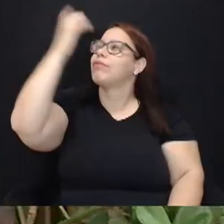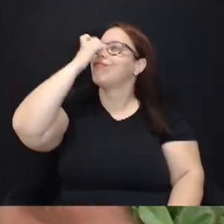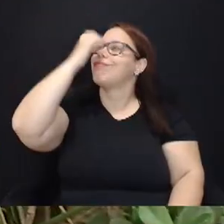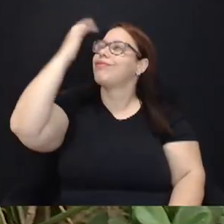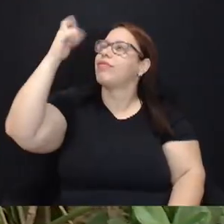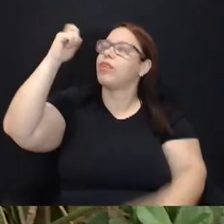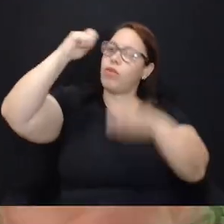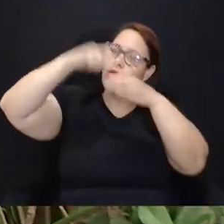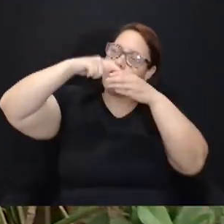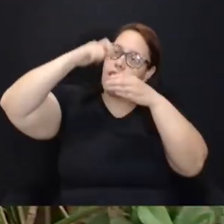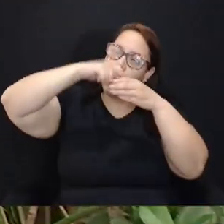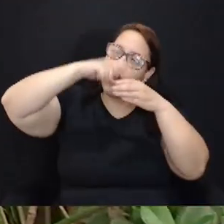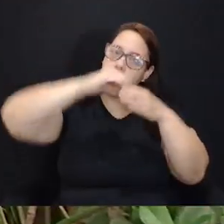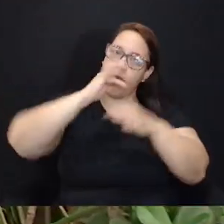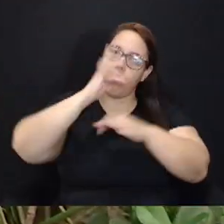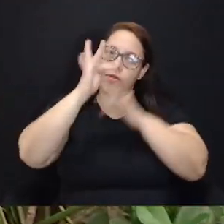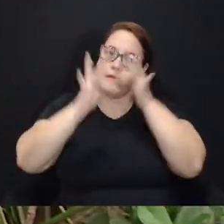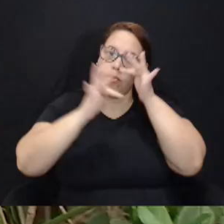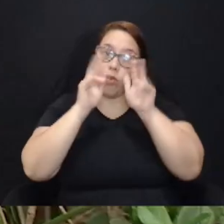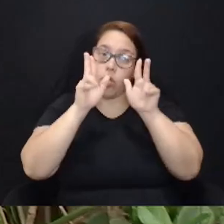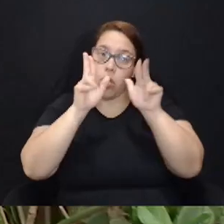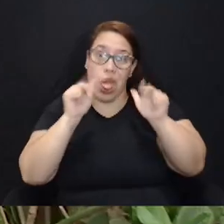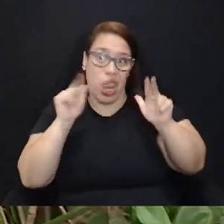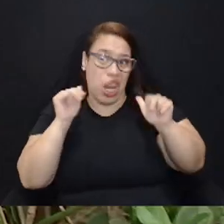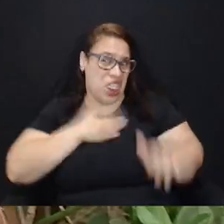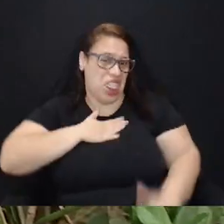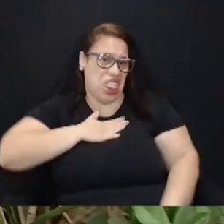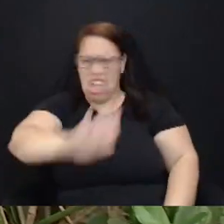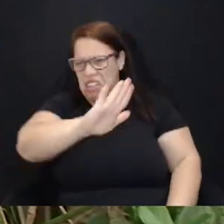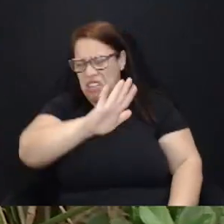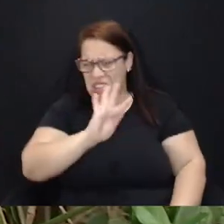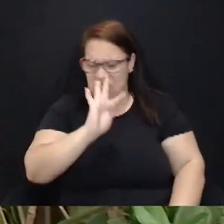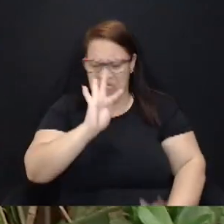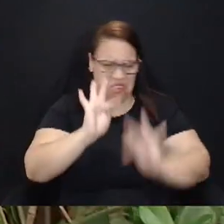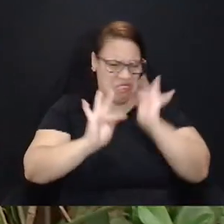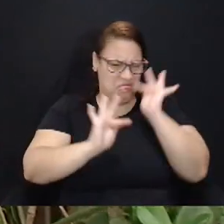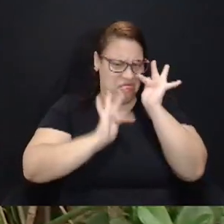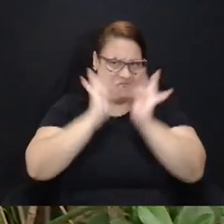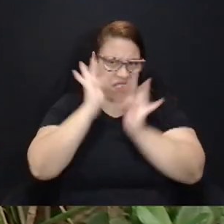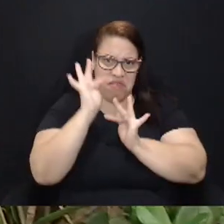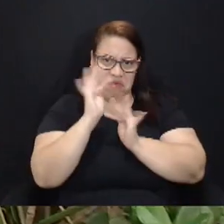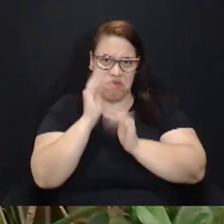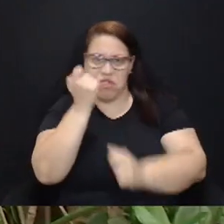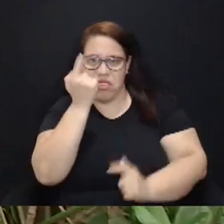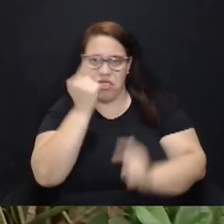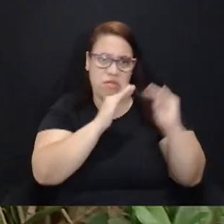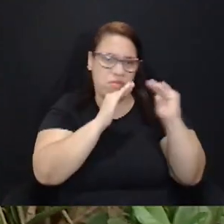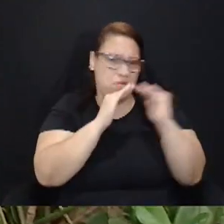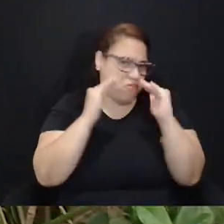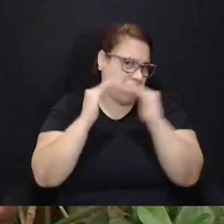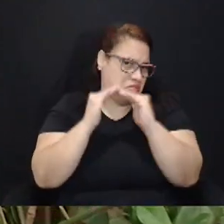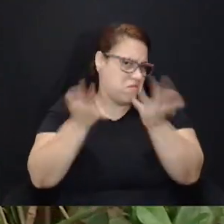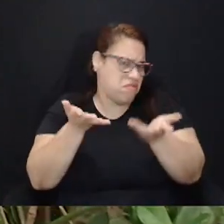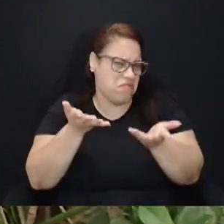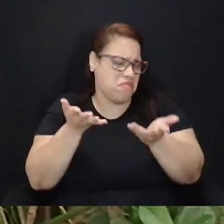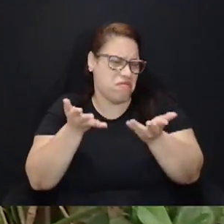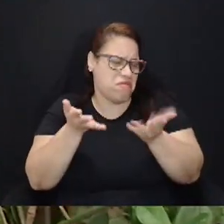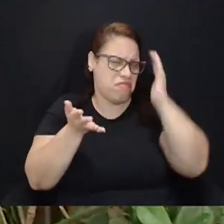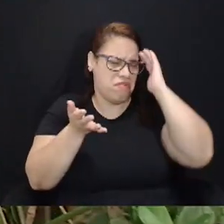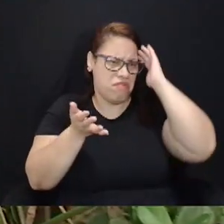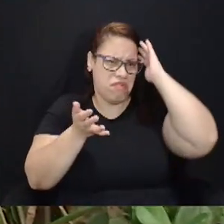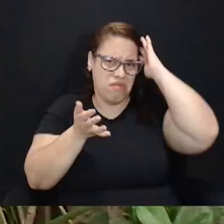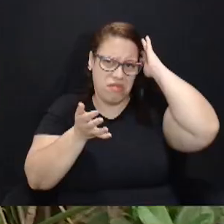E eu nunca fui de gostar de flores, eu nunca tinha algumas flores em casa, mas como toda casa